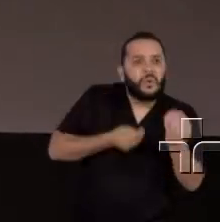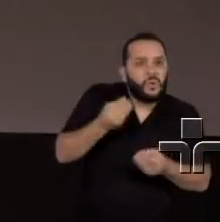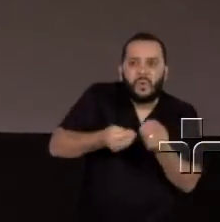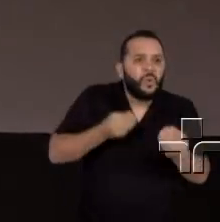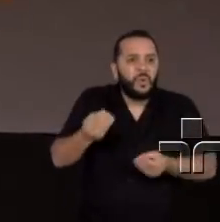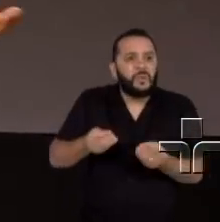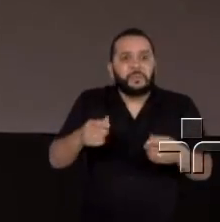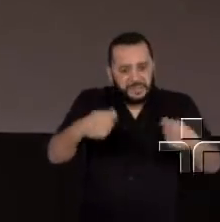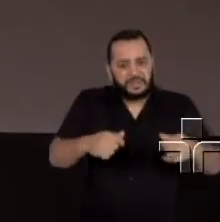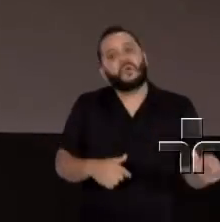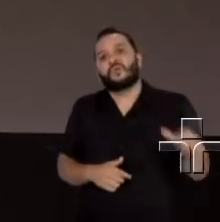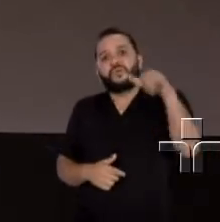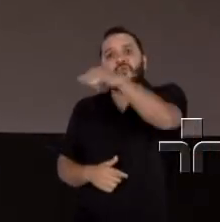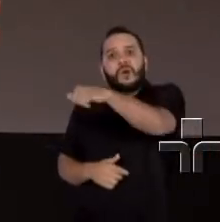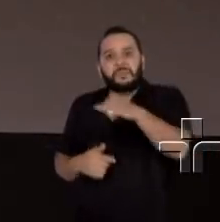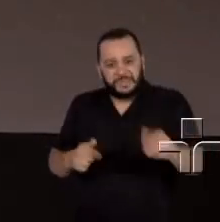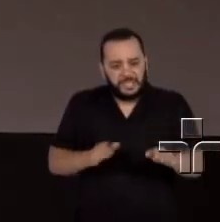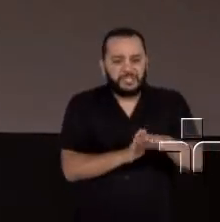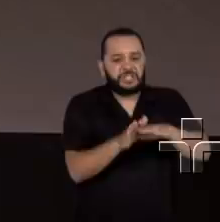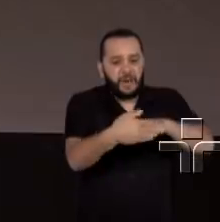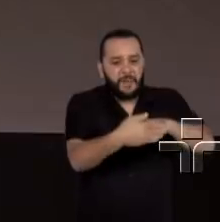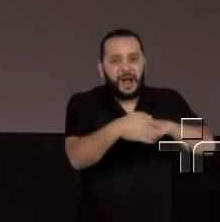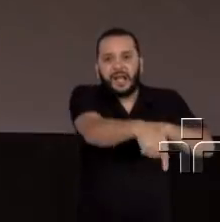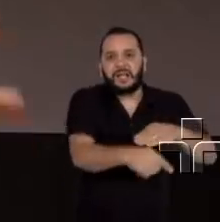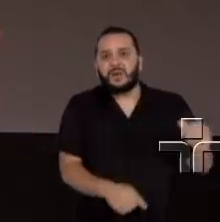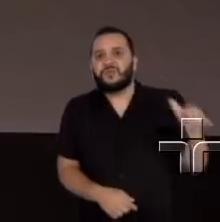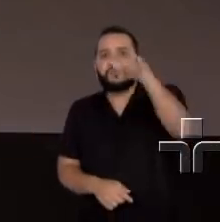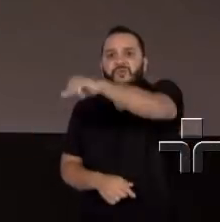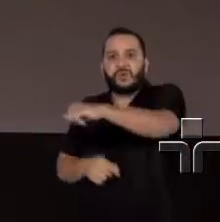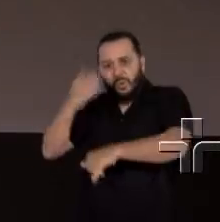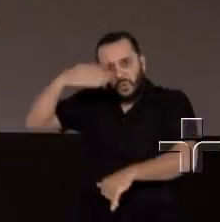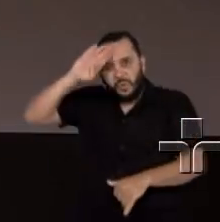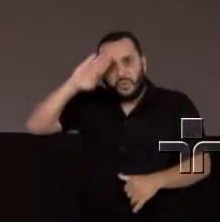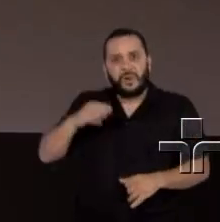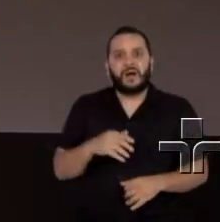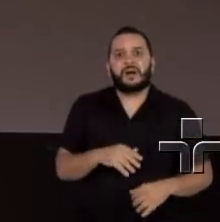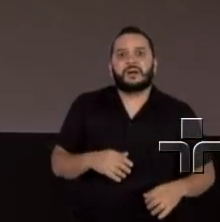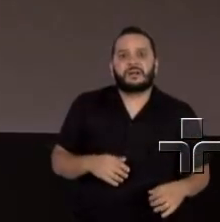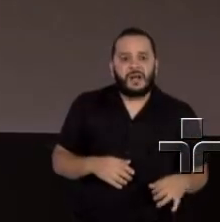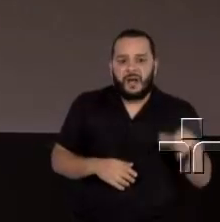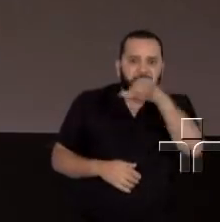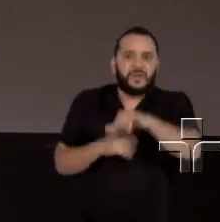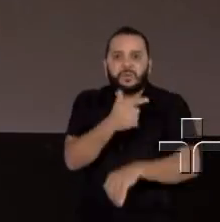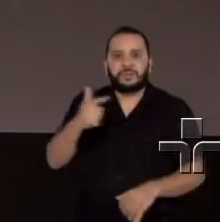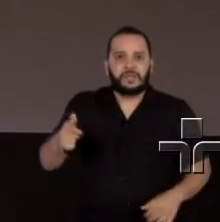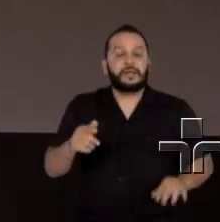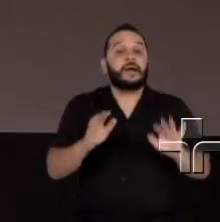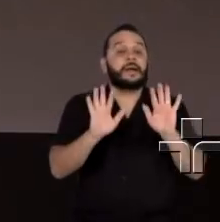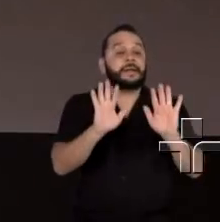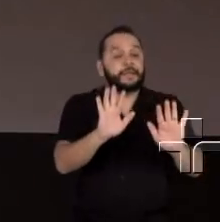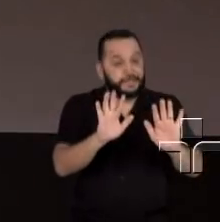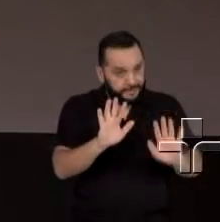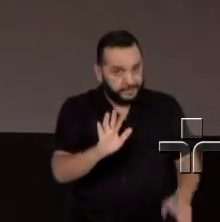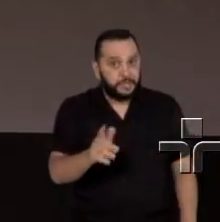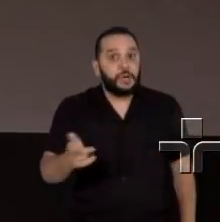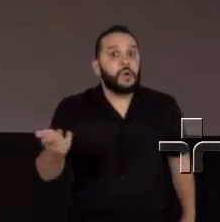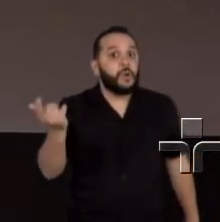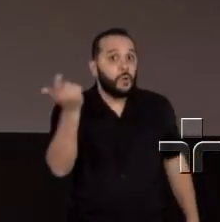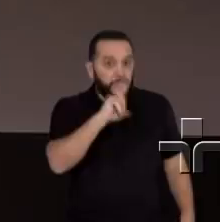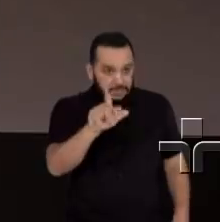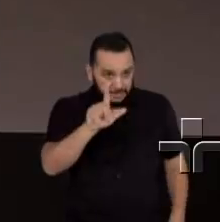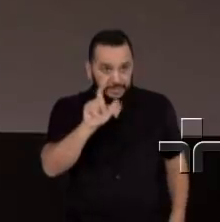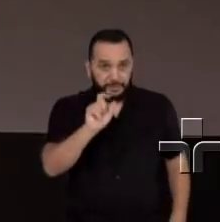mundo... Nós temos que sair daqui, nós temos que sair, não tem avião, não tem avião. Aí conseguiram que